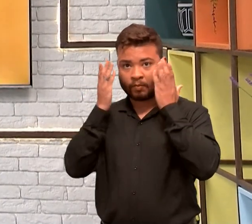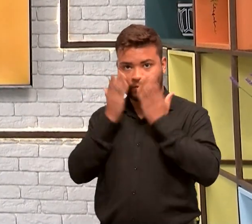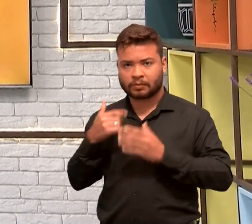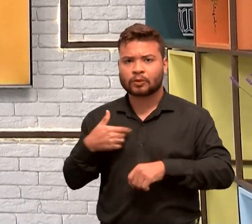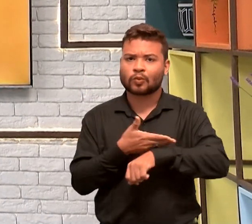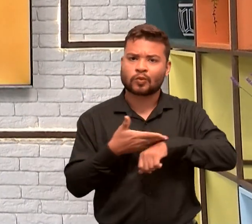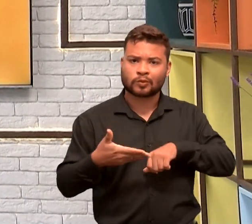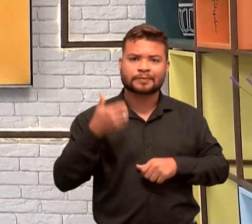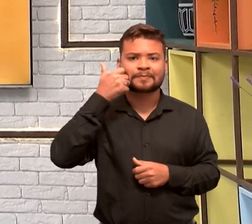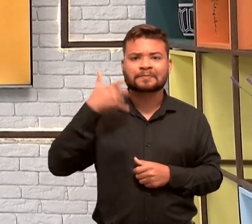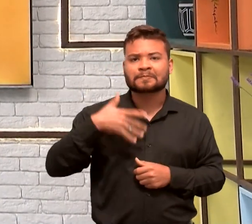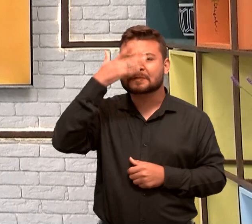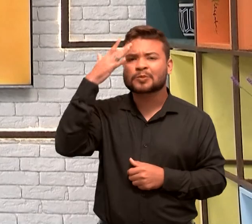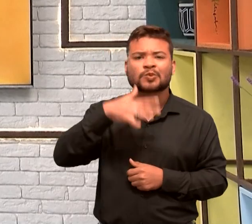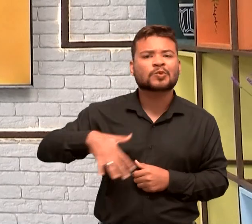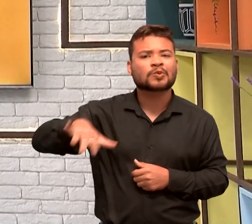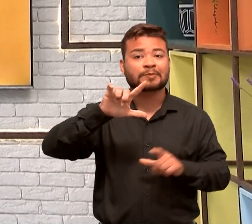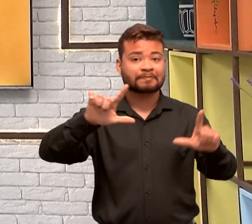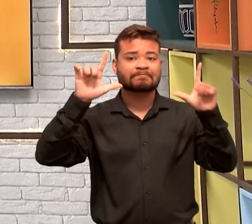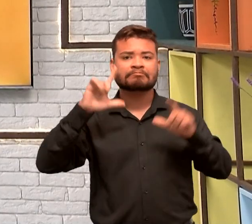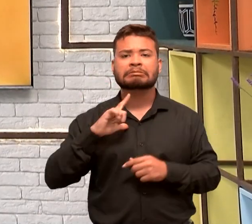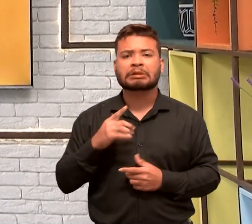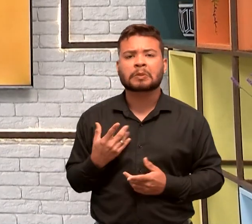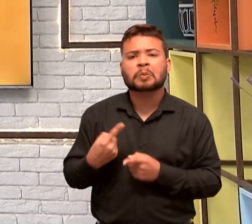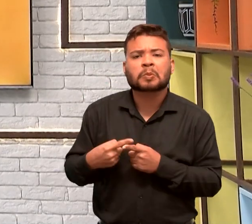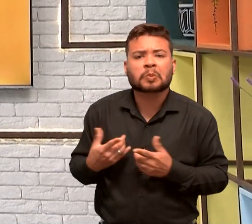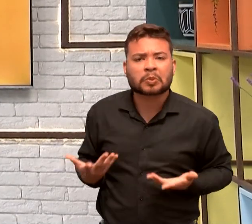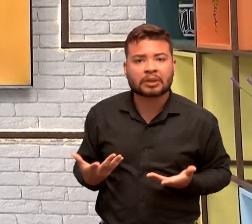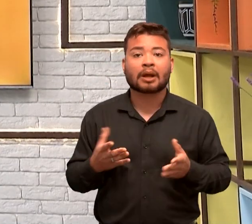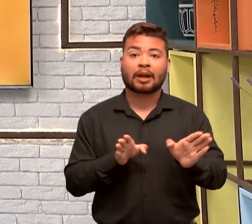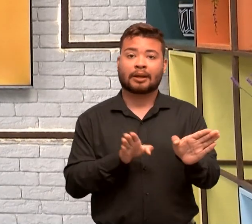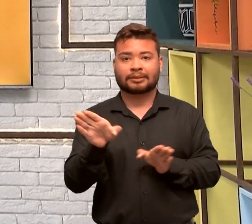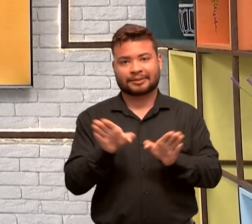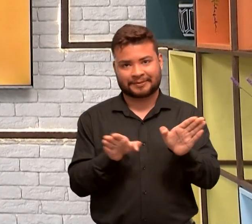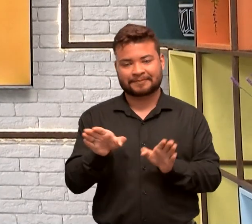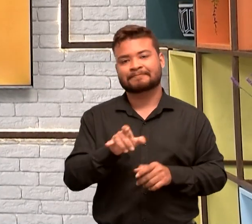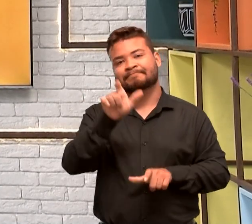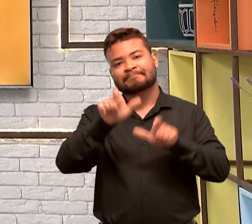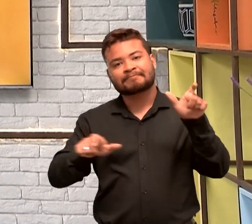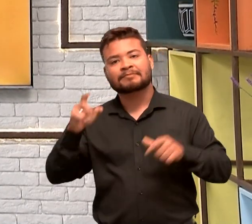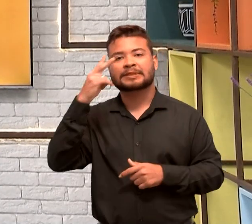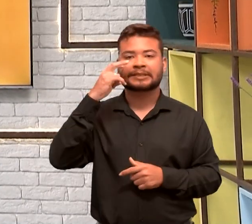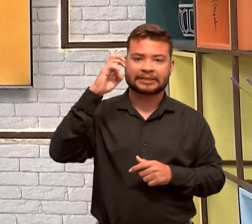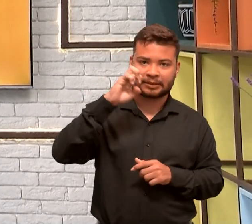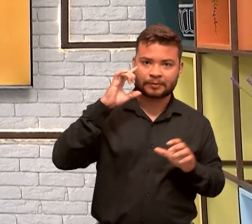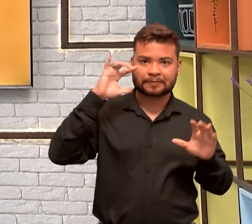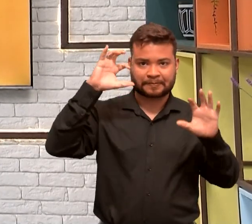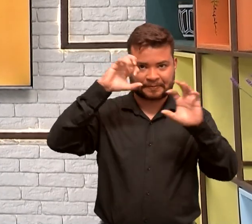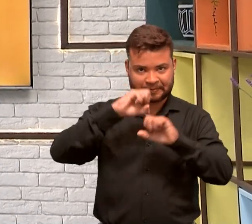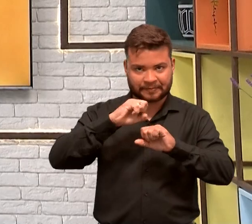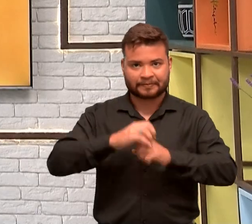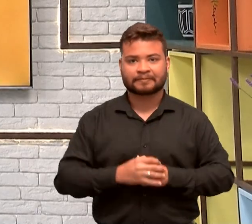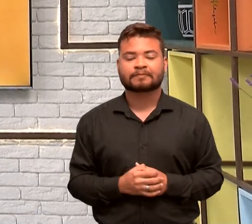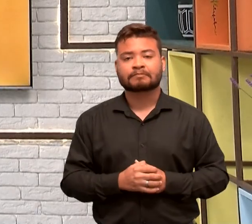faço a descrição de todas as pessoas que aparecem aqui na telinha para tornar a programação mais acessível ao nosso público cego e de